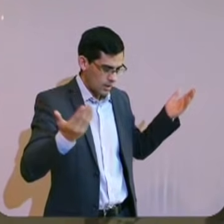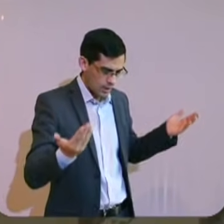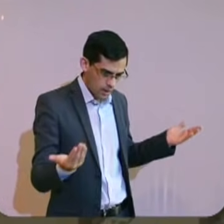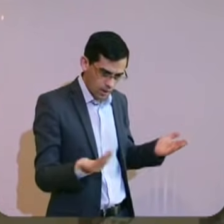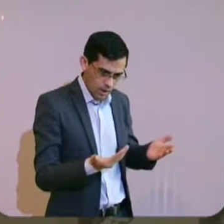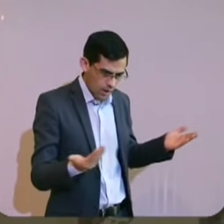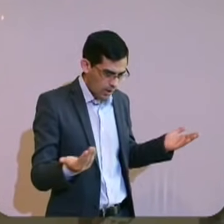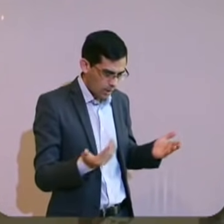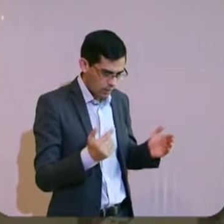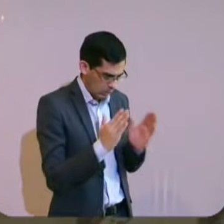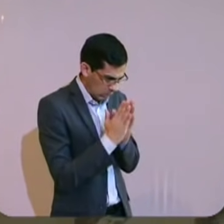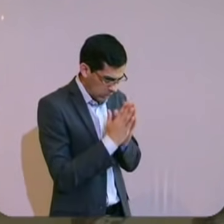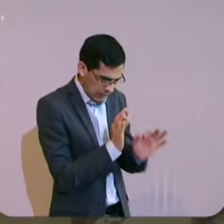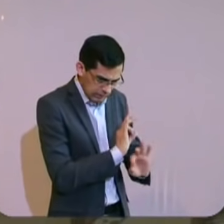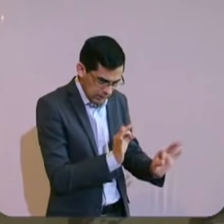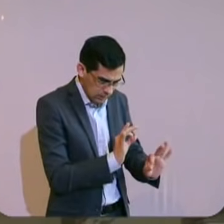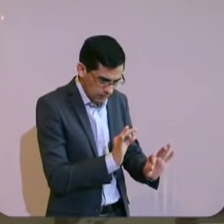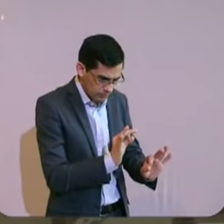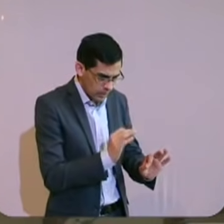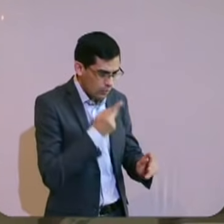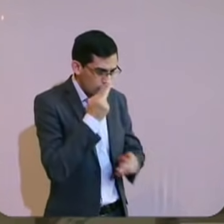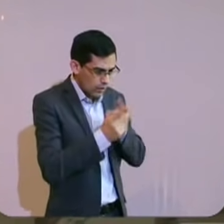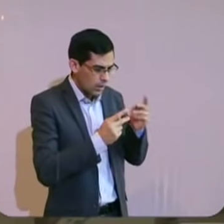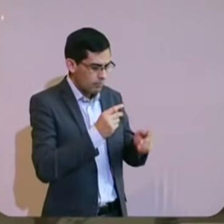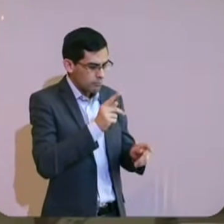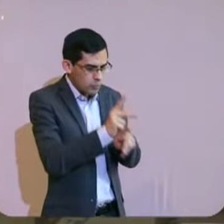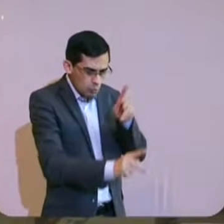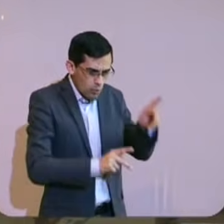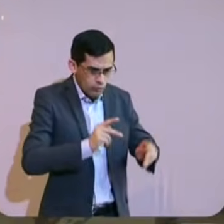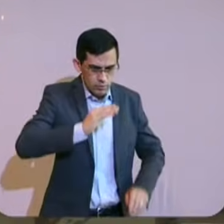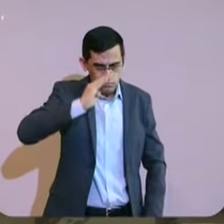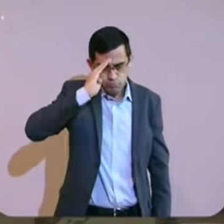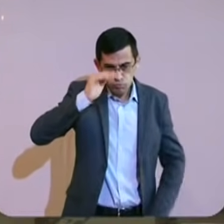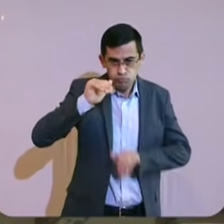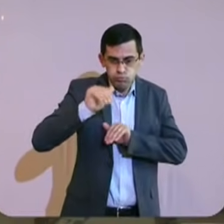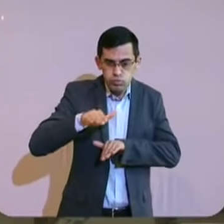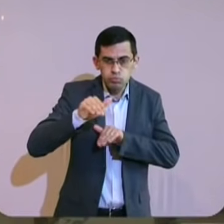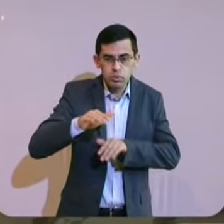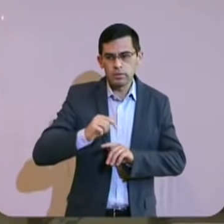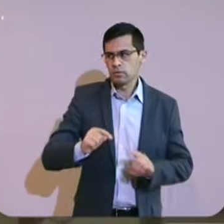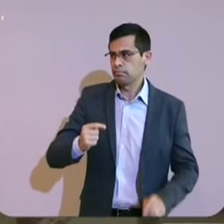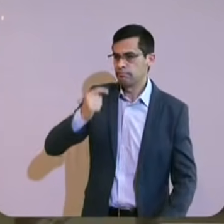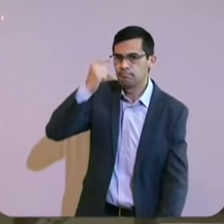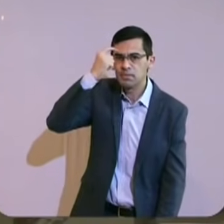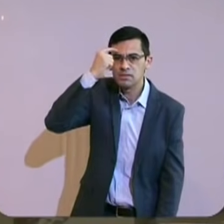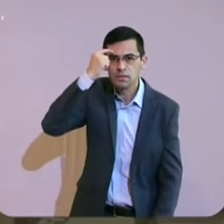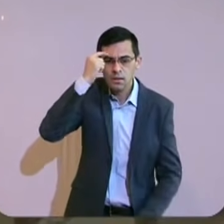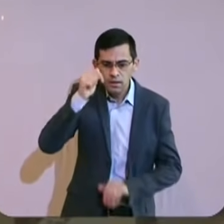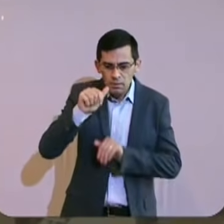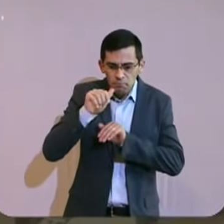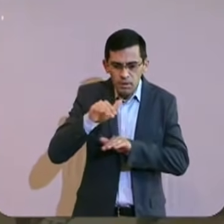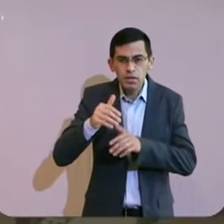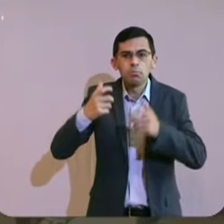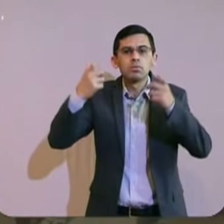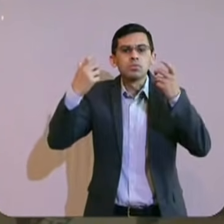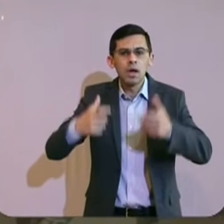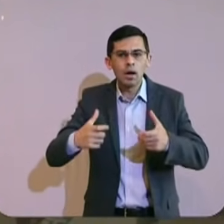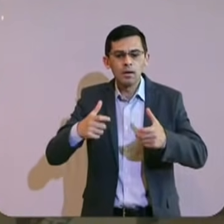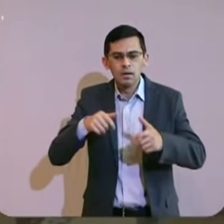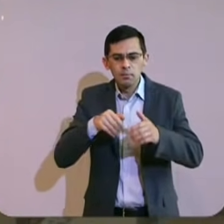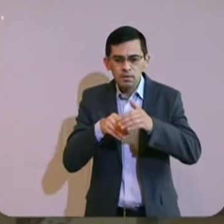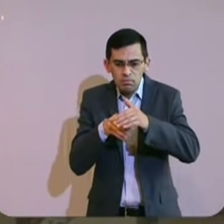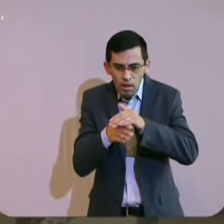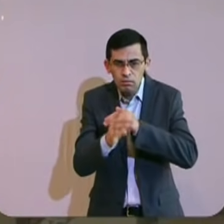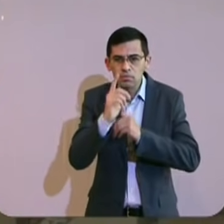agora não é hora de orar não, diga para o povo marchar. E eu fico pensando assim, marchar para onde, Senhor? Para dentro do